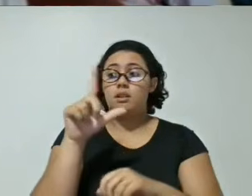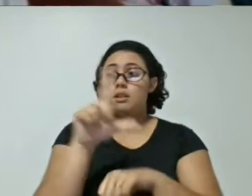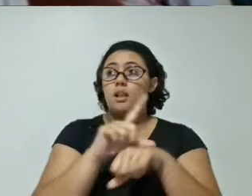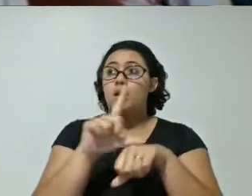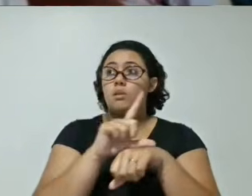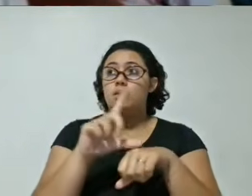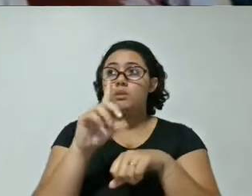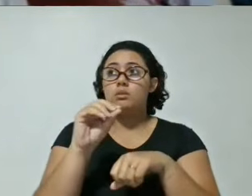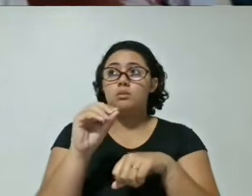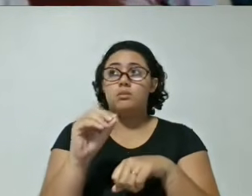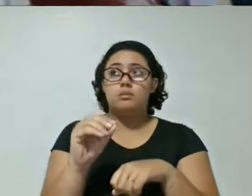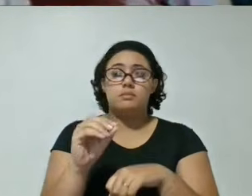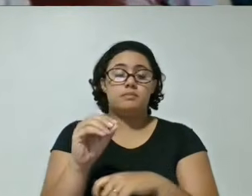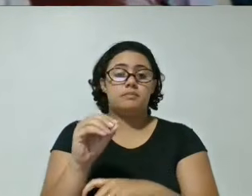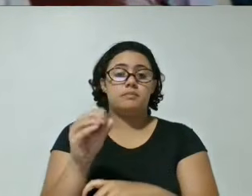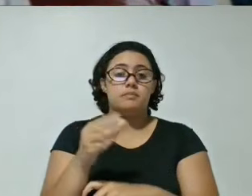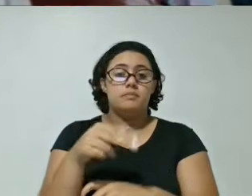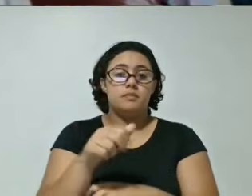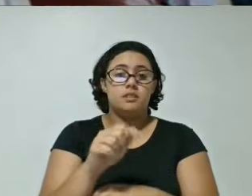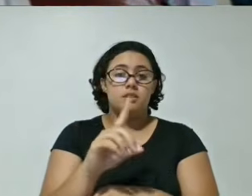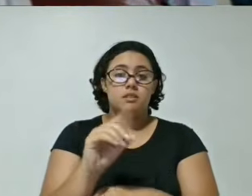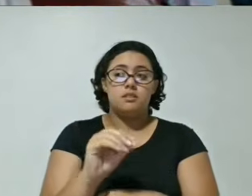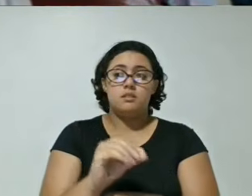prazer, onde tudo começou, né?